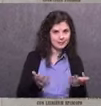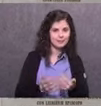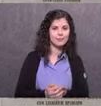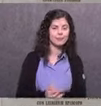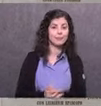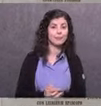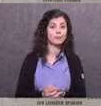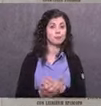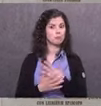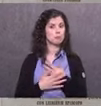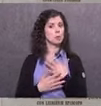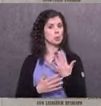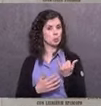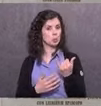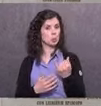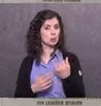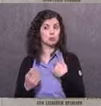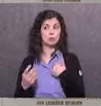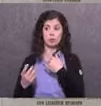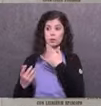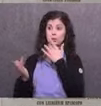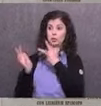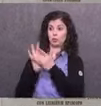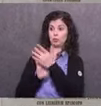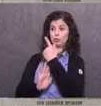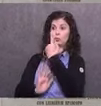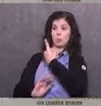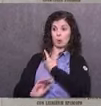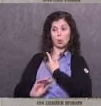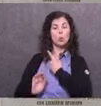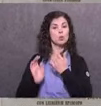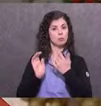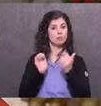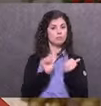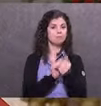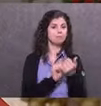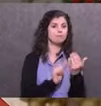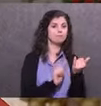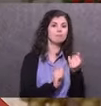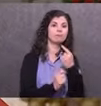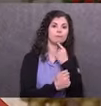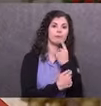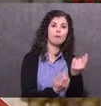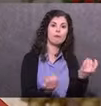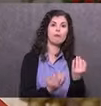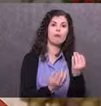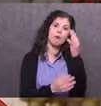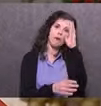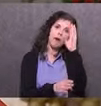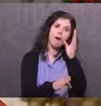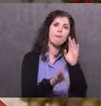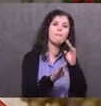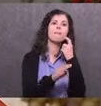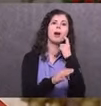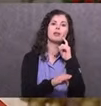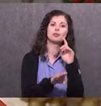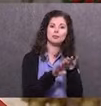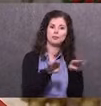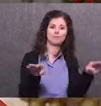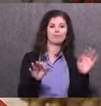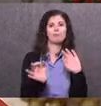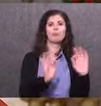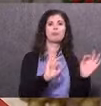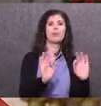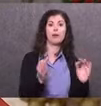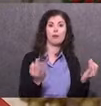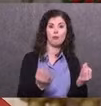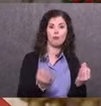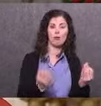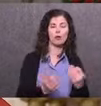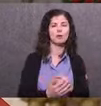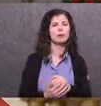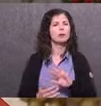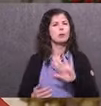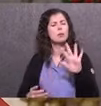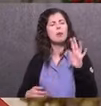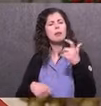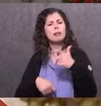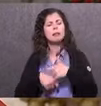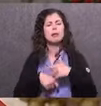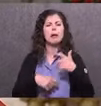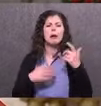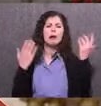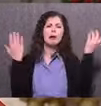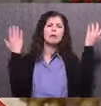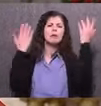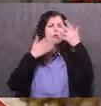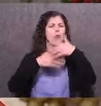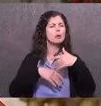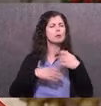discípulos fizeram como Jesus lhes tinha mandado e prepararam a Páscoa. Ao cair da noite, sentou-se à